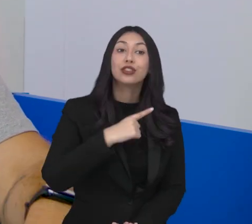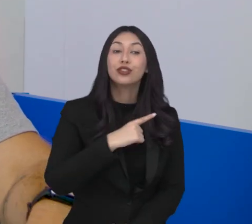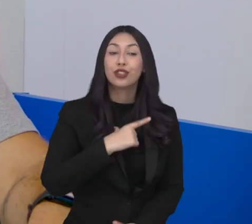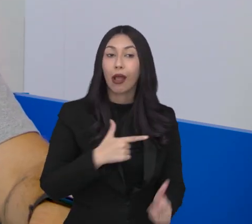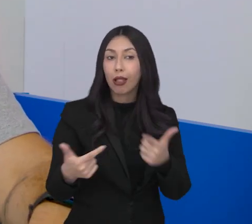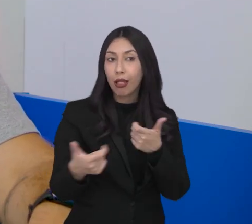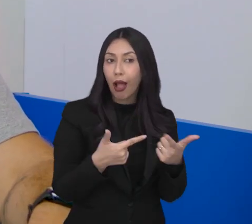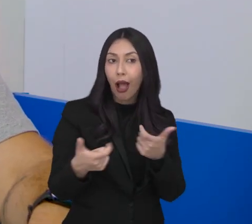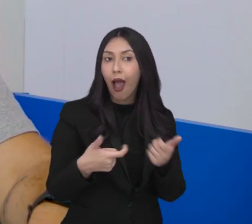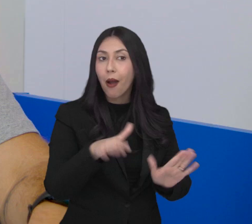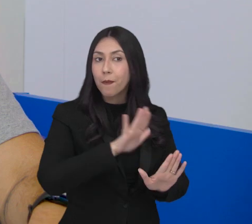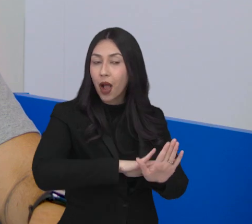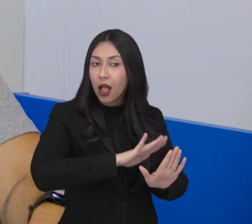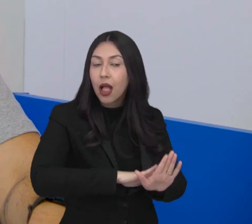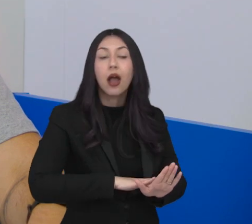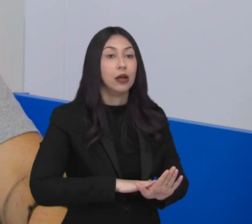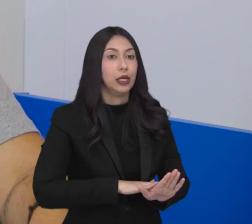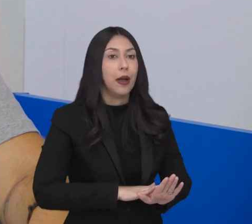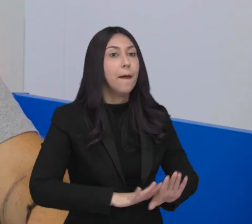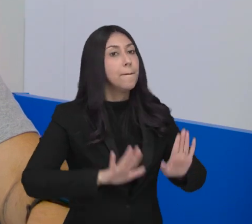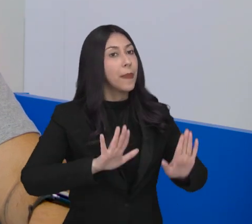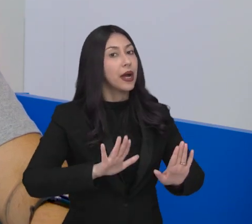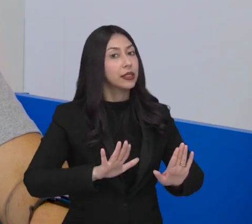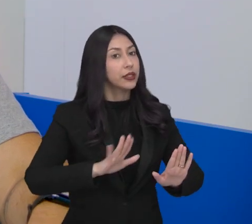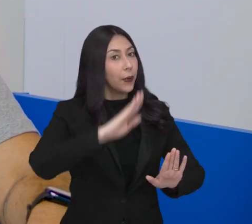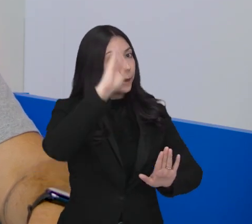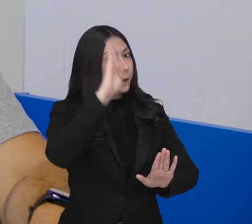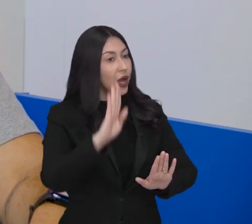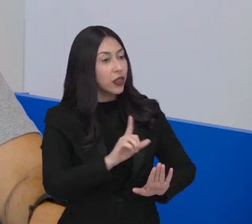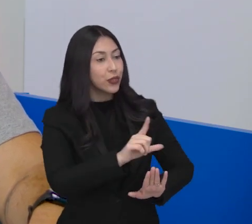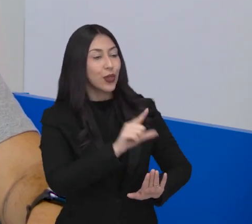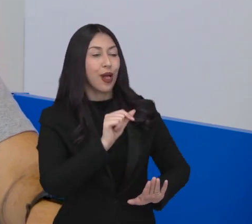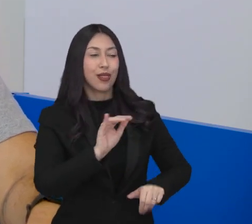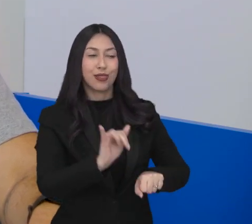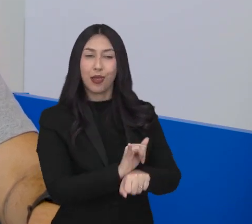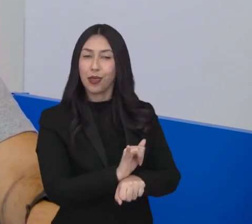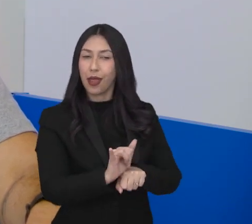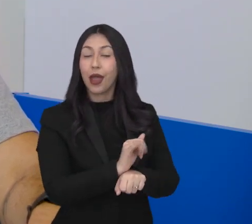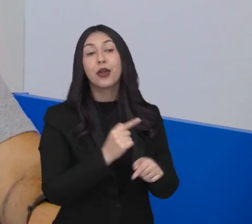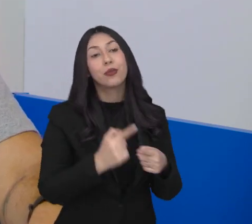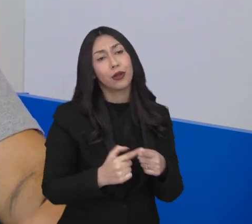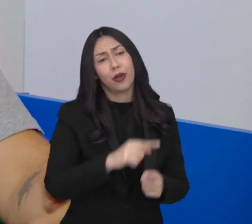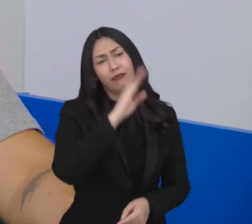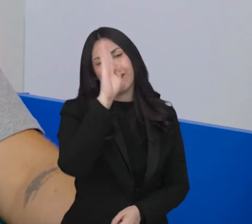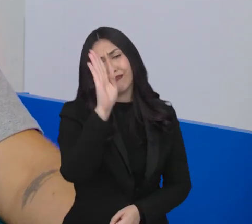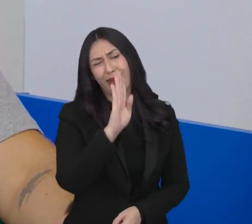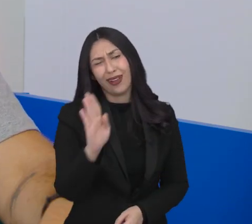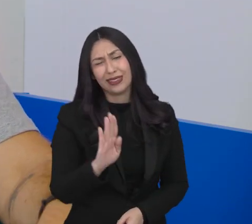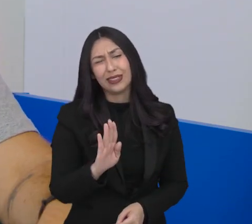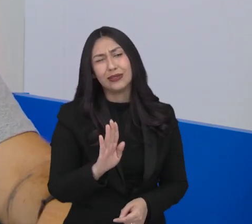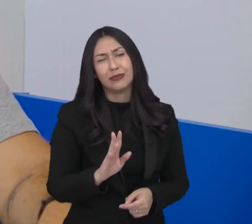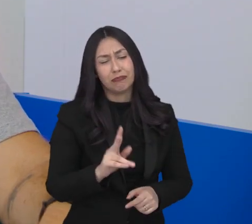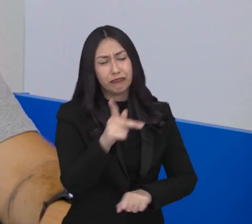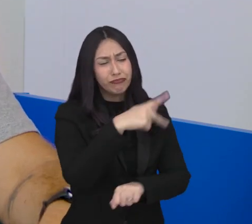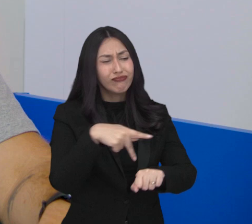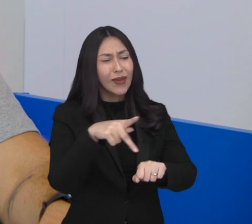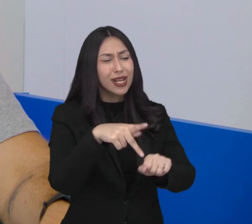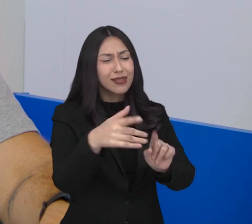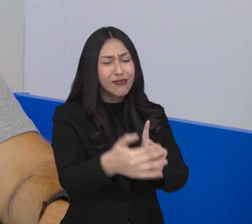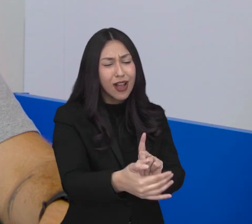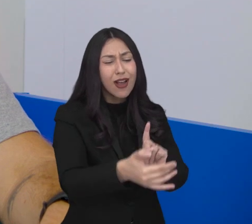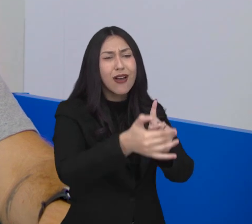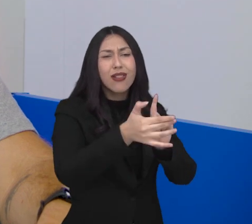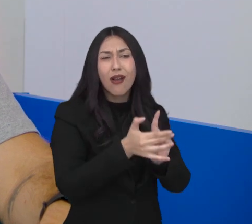transição. A escolha do Brasil foi muito estratégica, porque a gente pensa num país receptivo, um país acolhedor, e, ao mesmo tempo, um